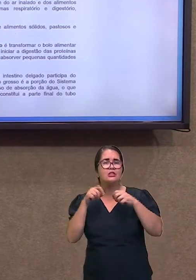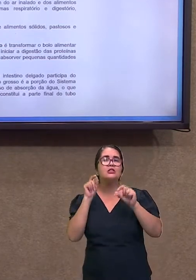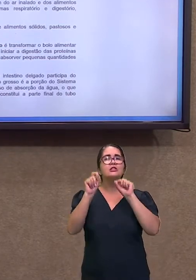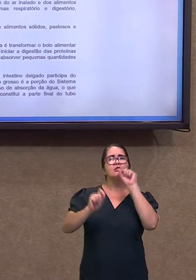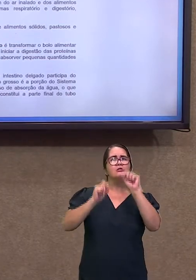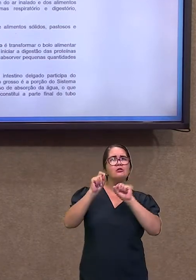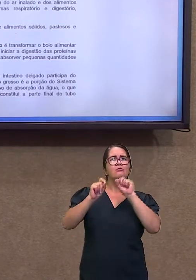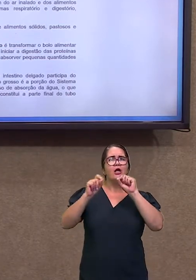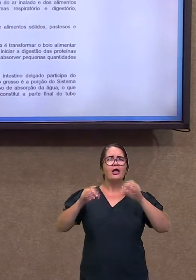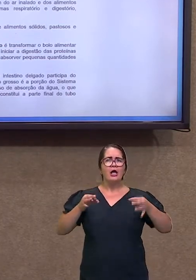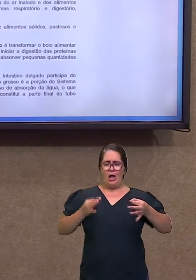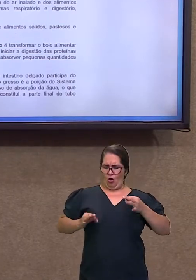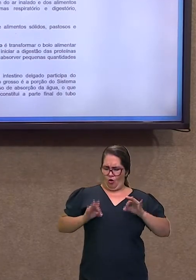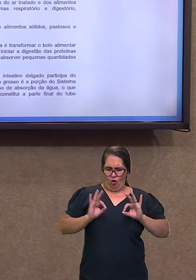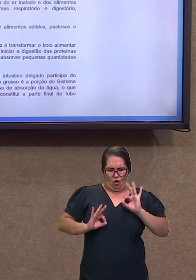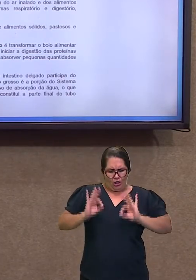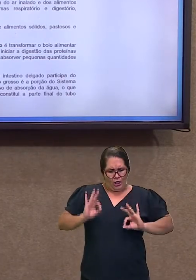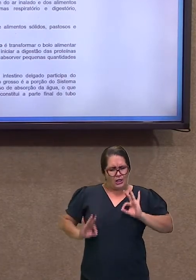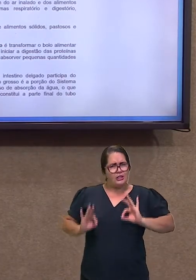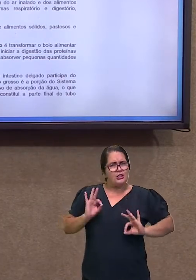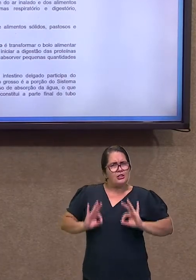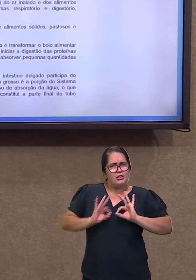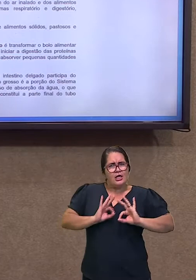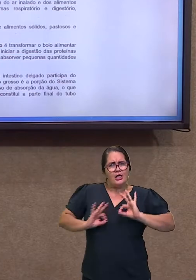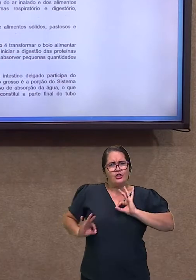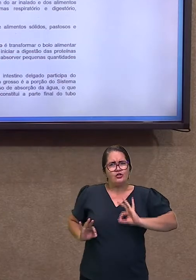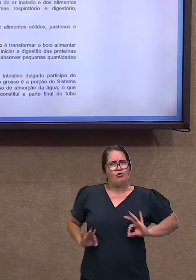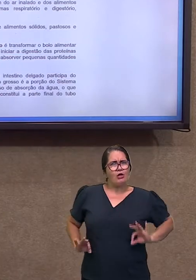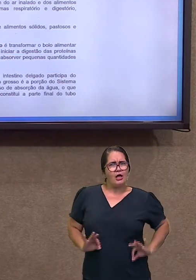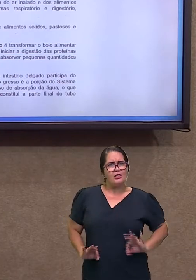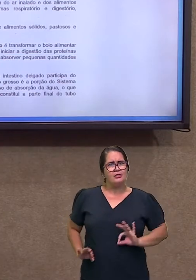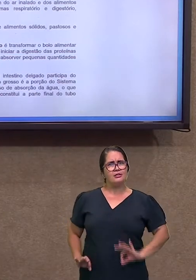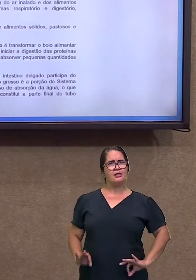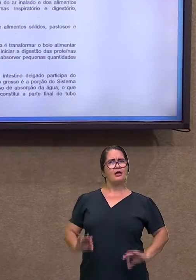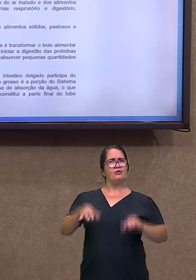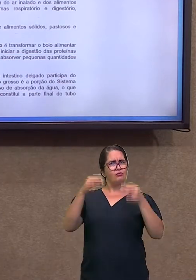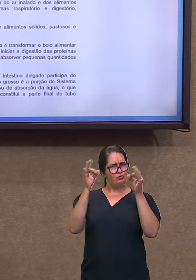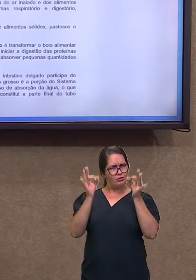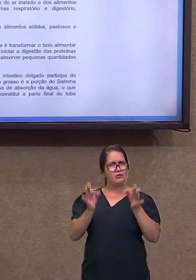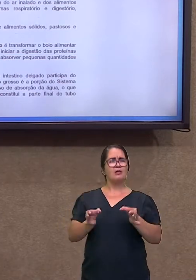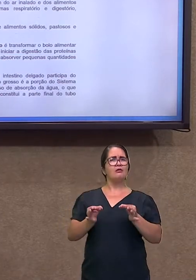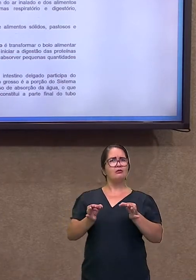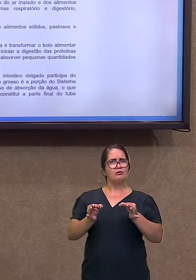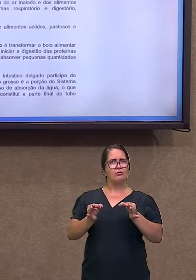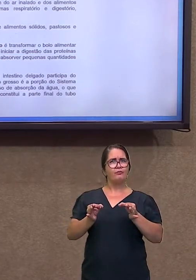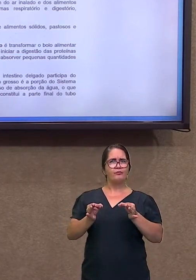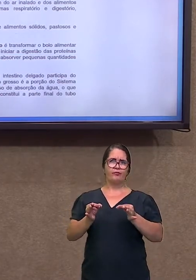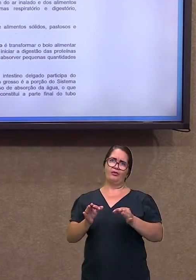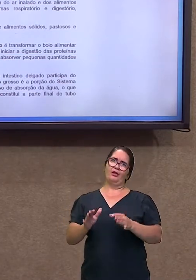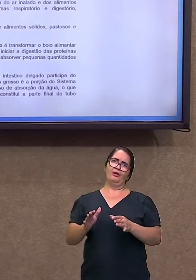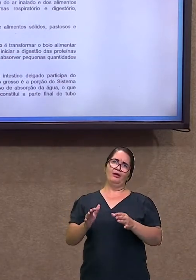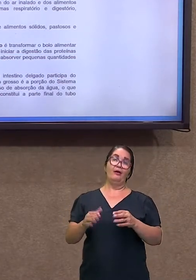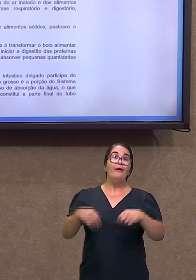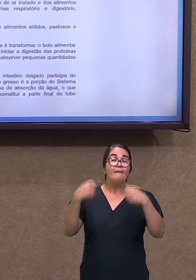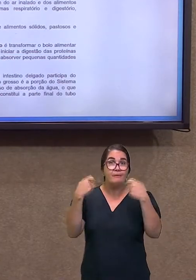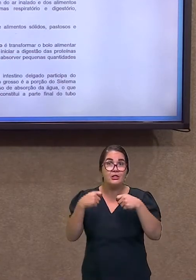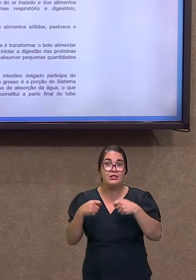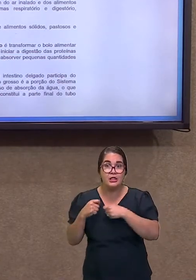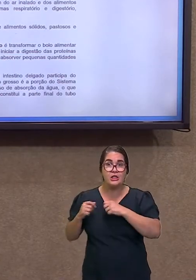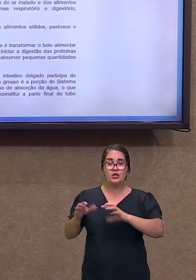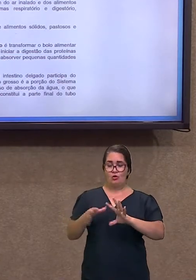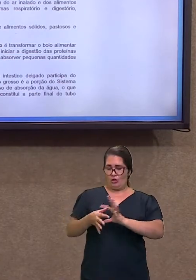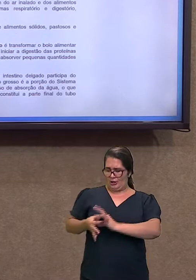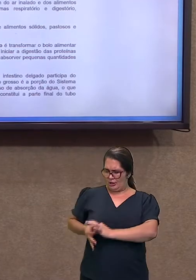nosso organismo, nada nessa máquina que funciona, que é o nosso organismo, não está ali por